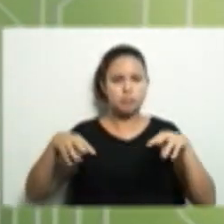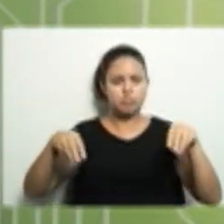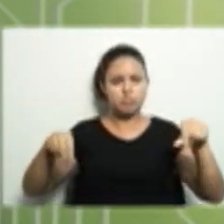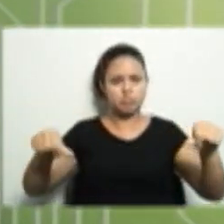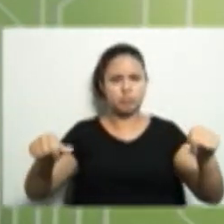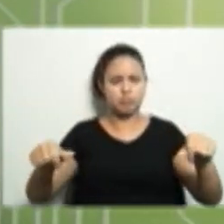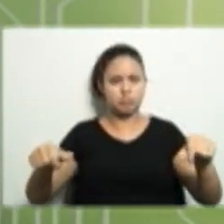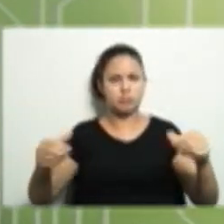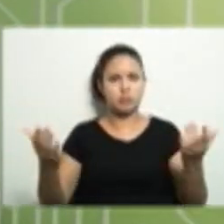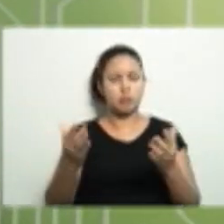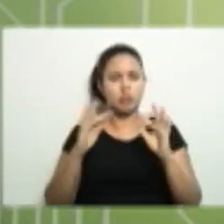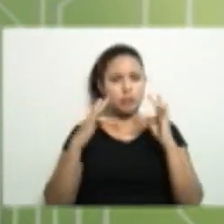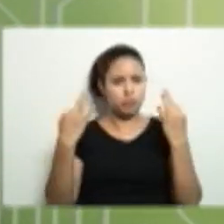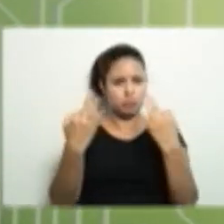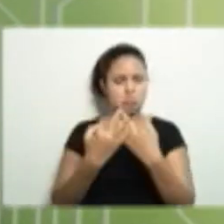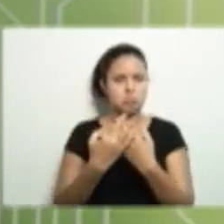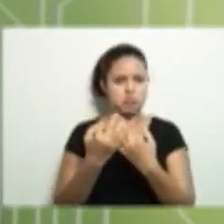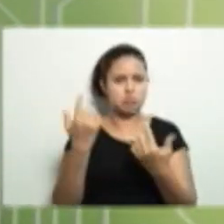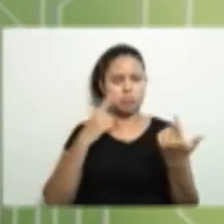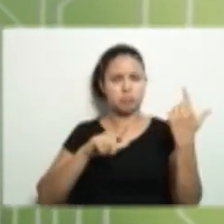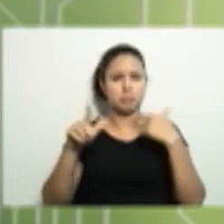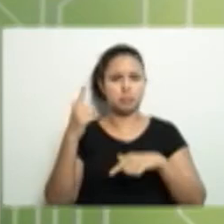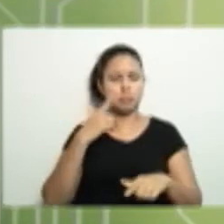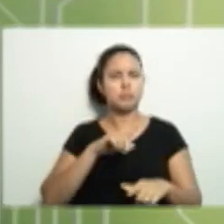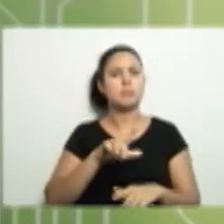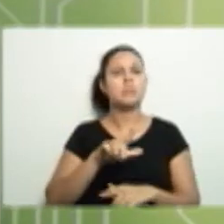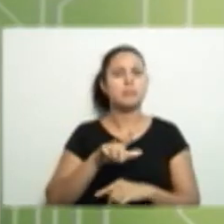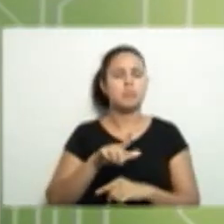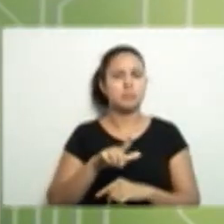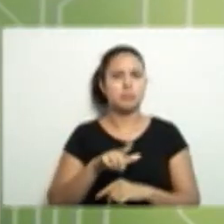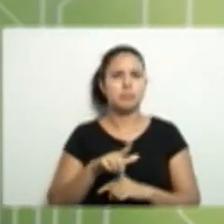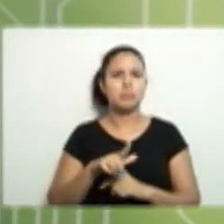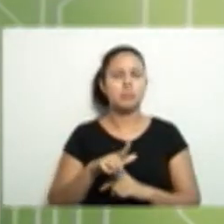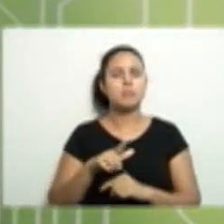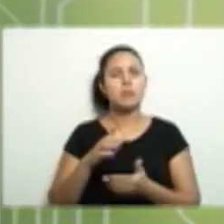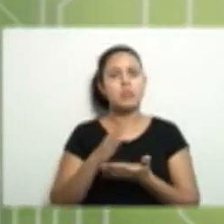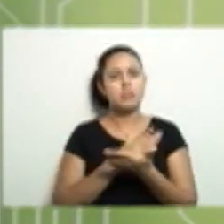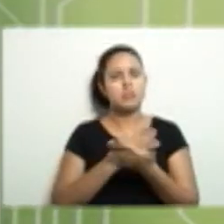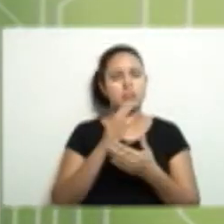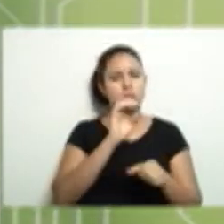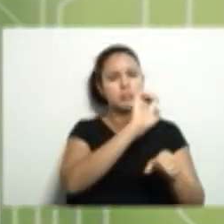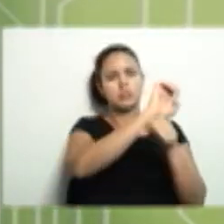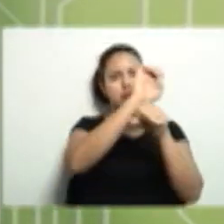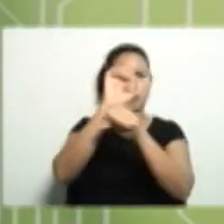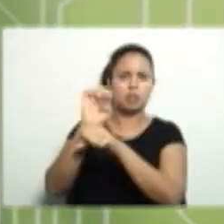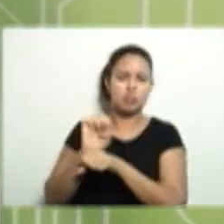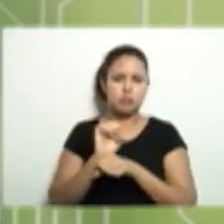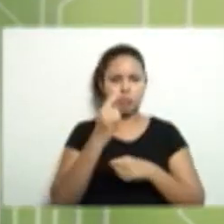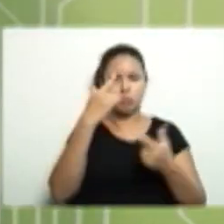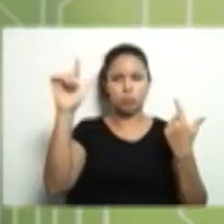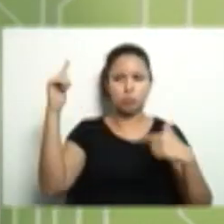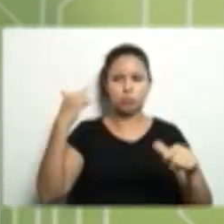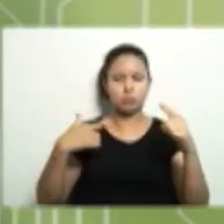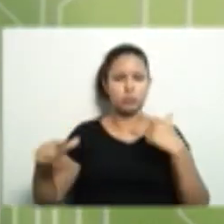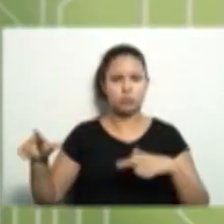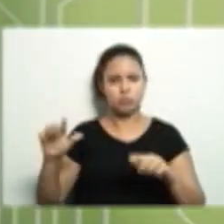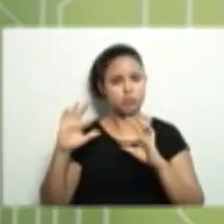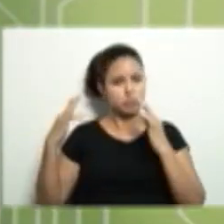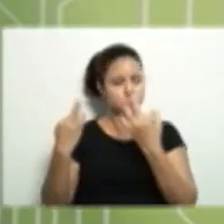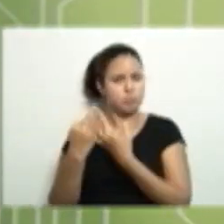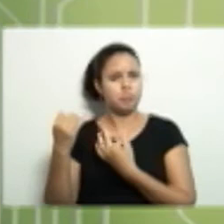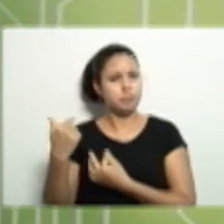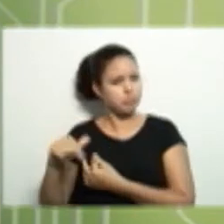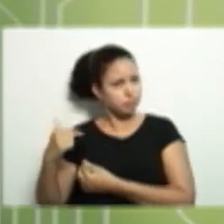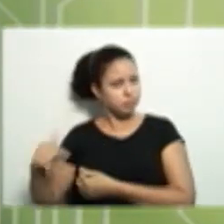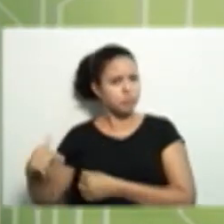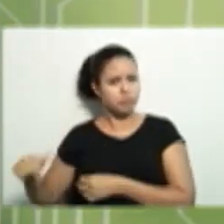na sua família, como é o caso de pessoas que residem em outros estados, né? Então, esse é um programa muito importante e ele tem esses